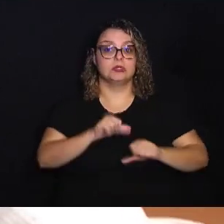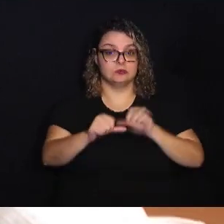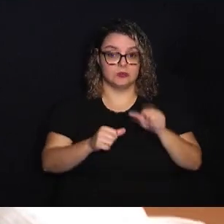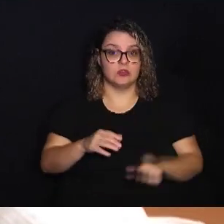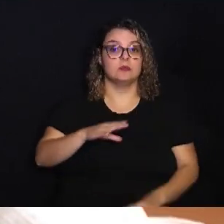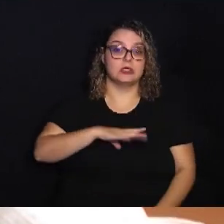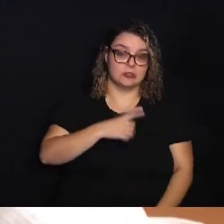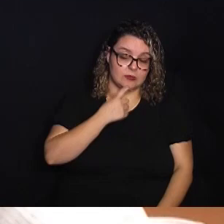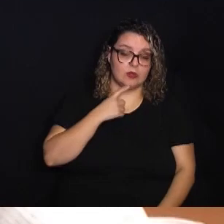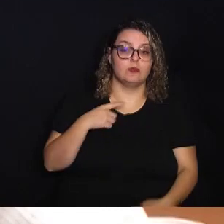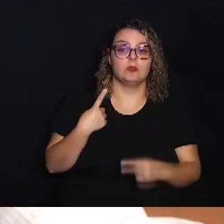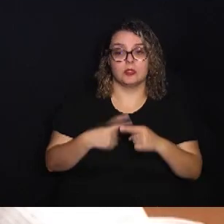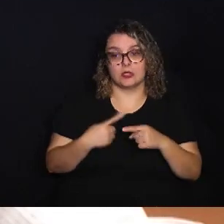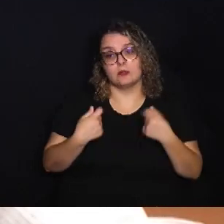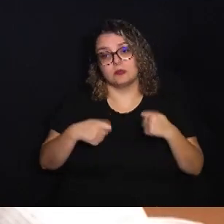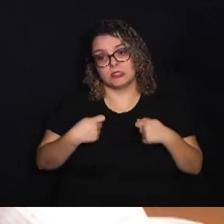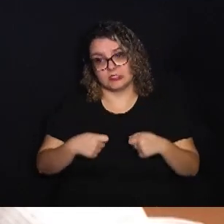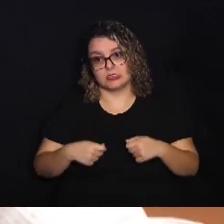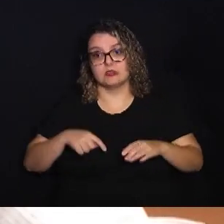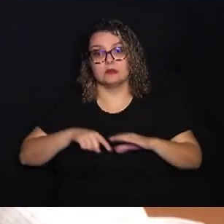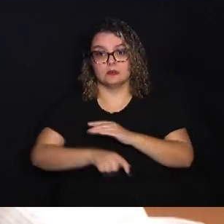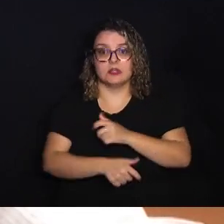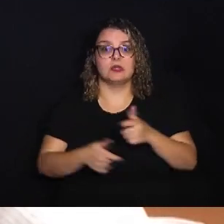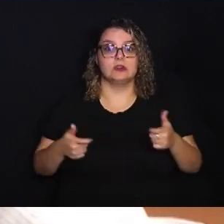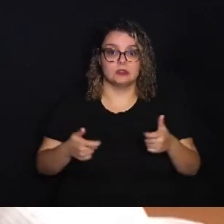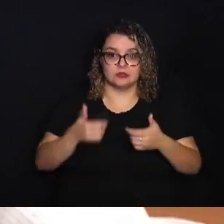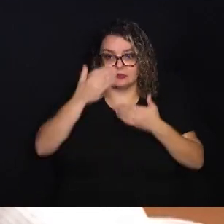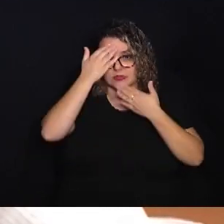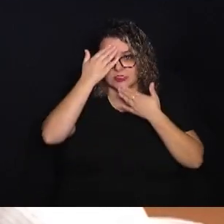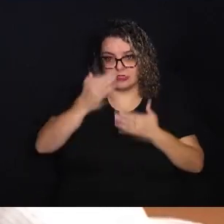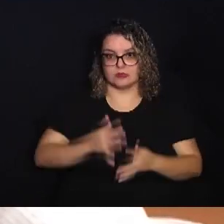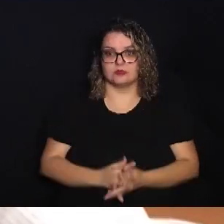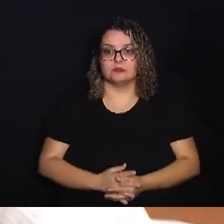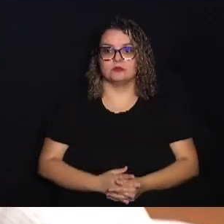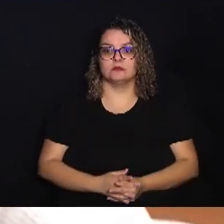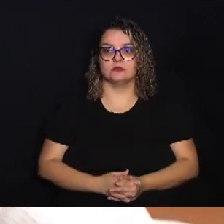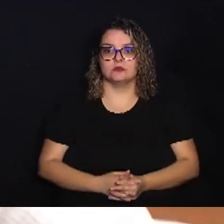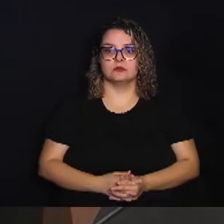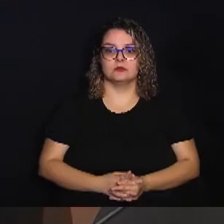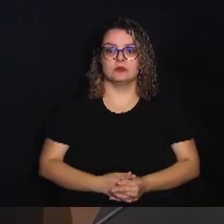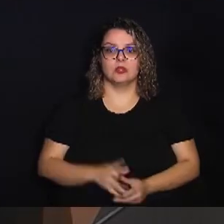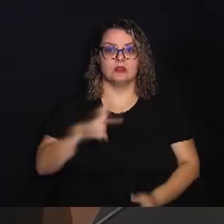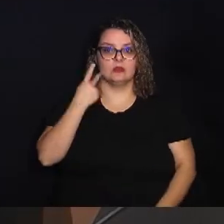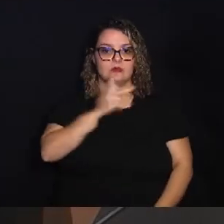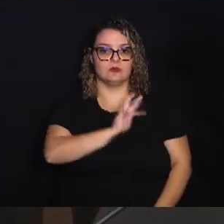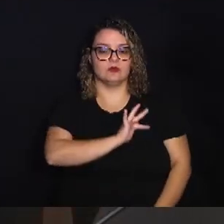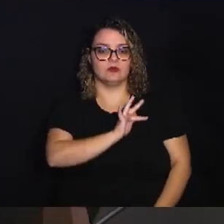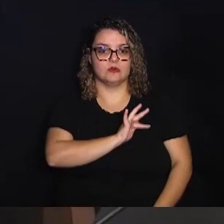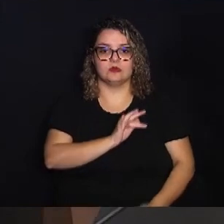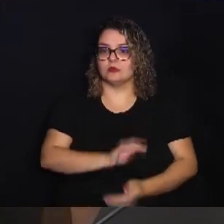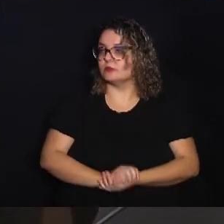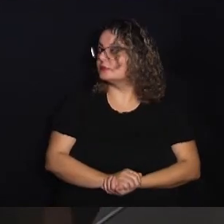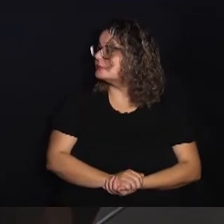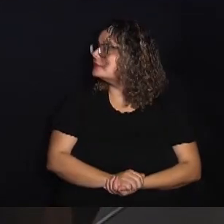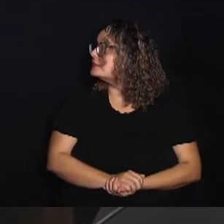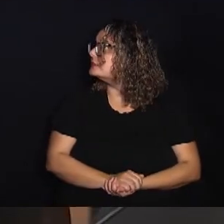transformadoras né para Campinas porque nós precisamos avançar né Muito obrigado B